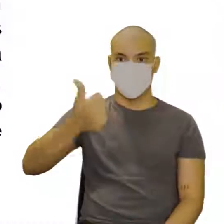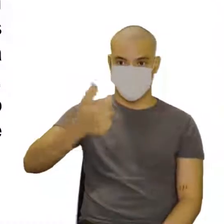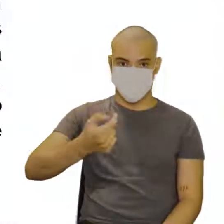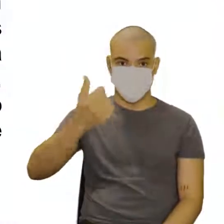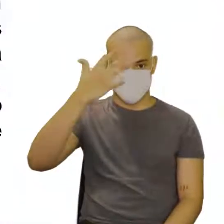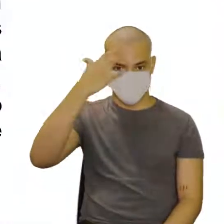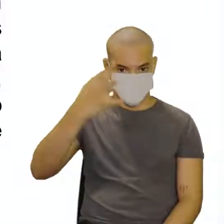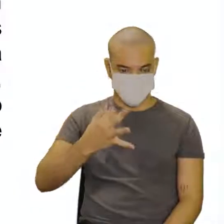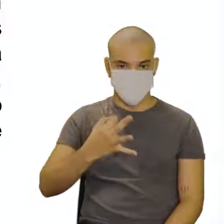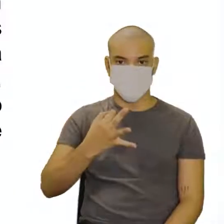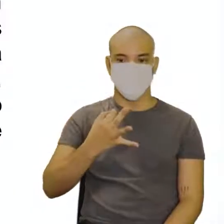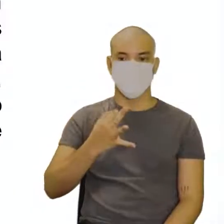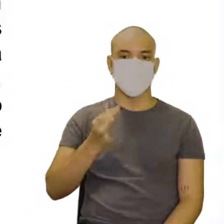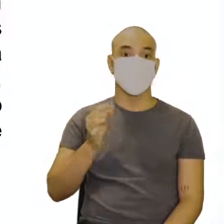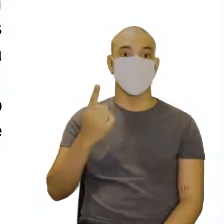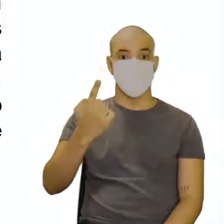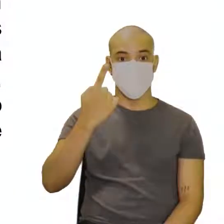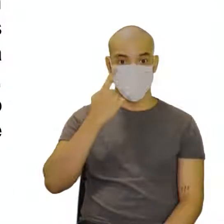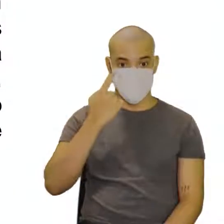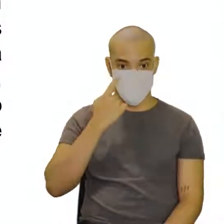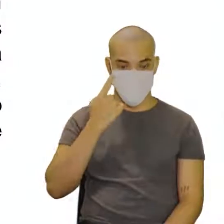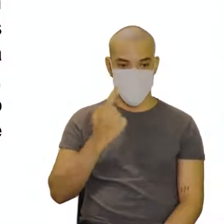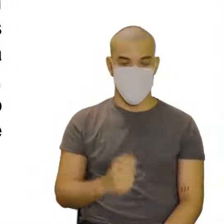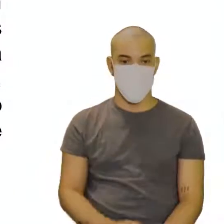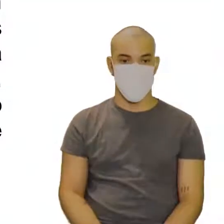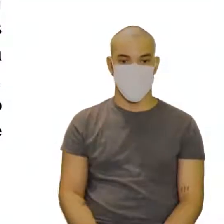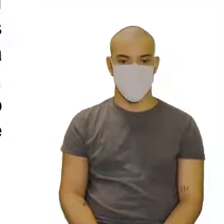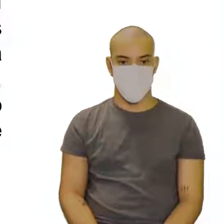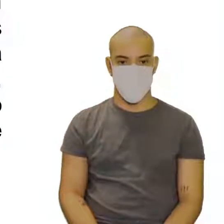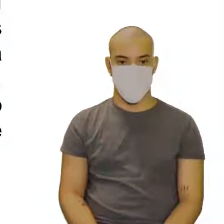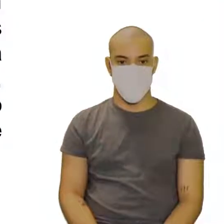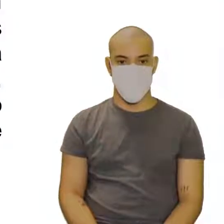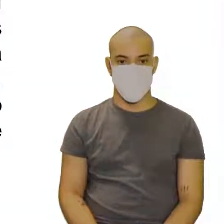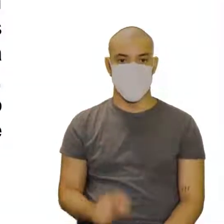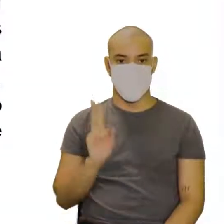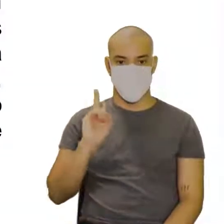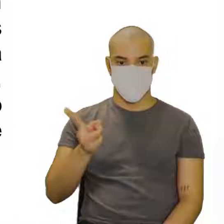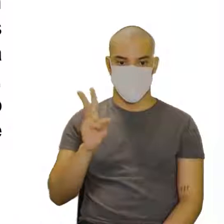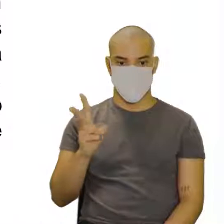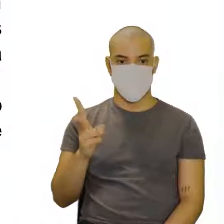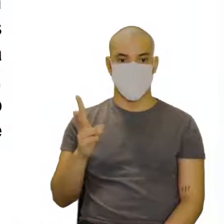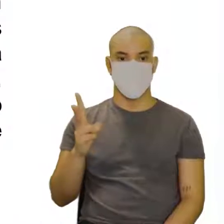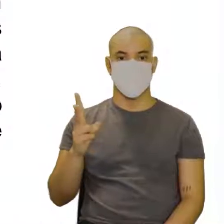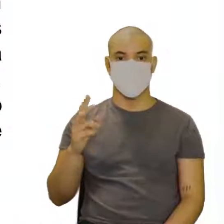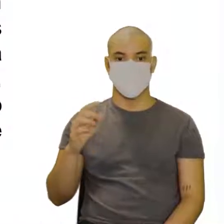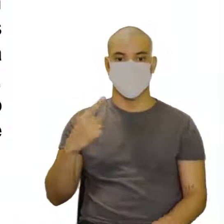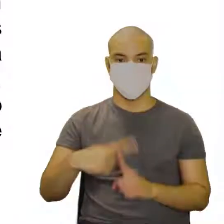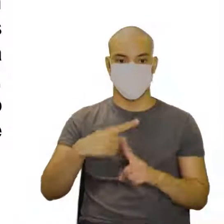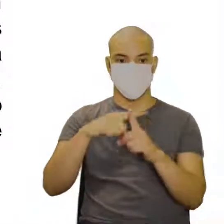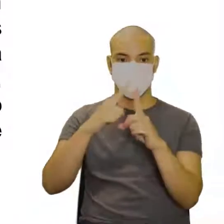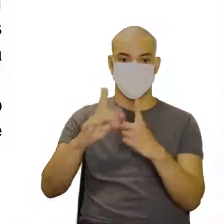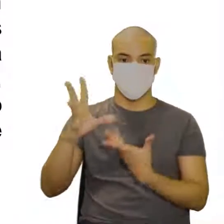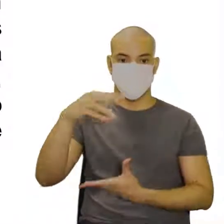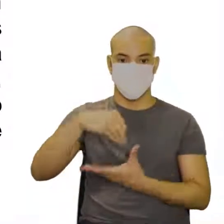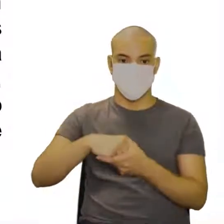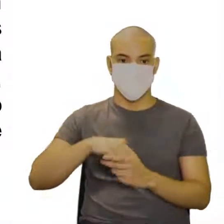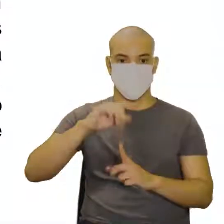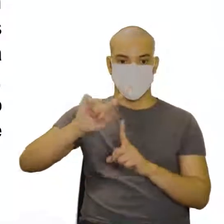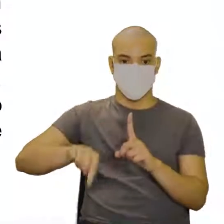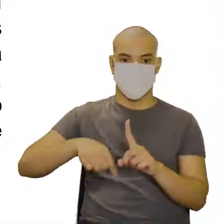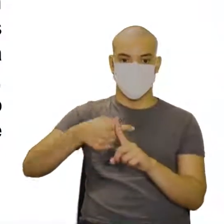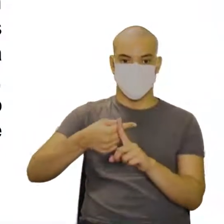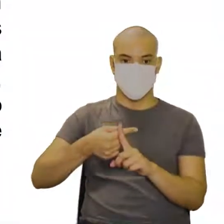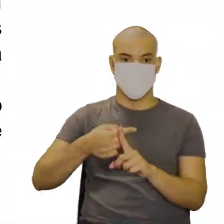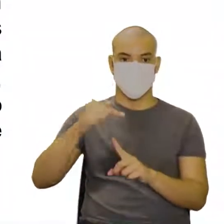isso? E olha só, assim, a mesma voltagem V acumulará mais carga o capacitor que